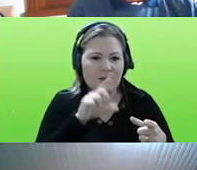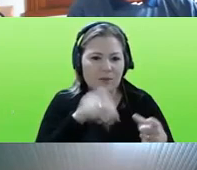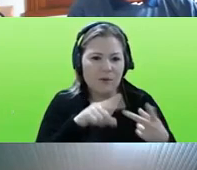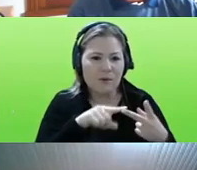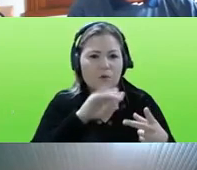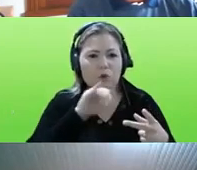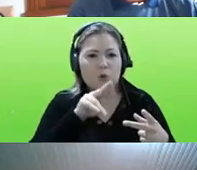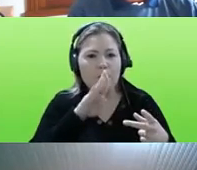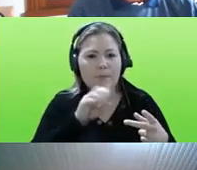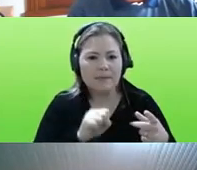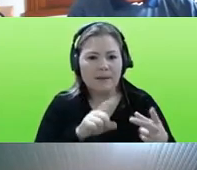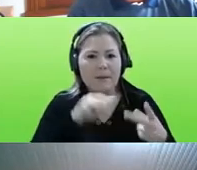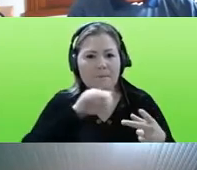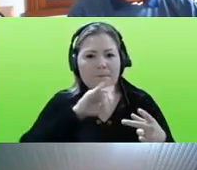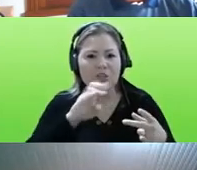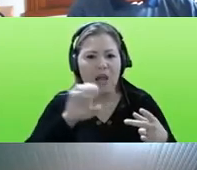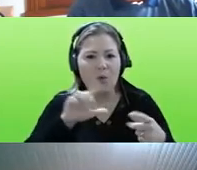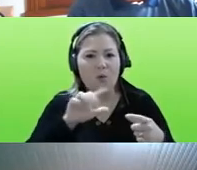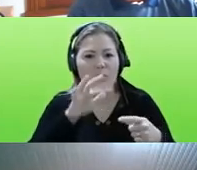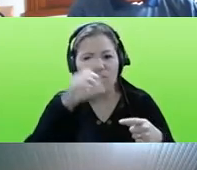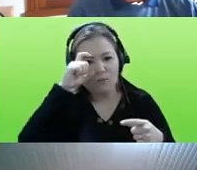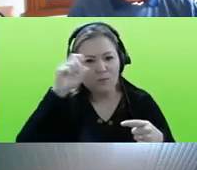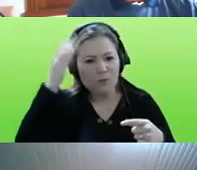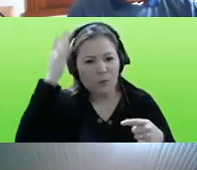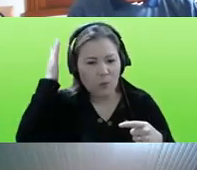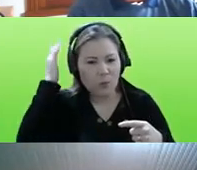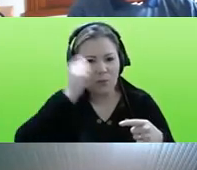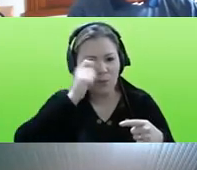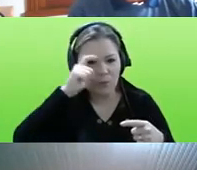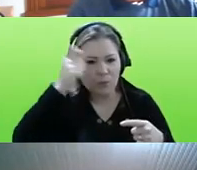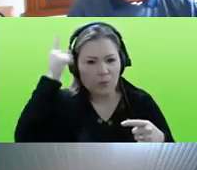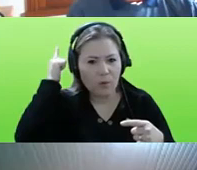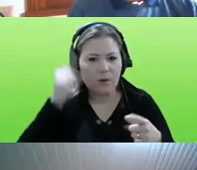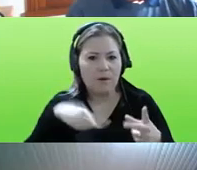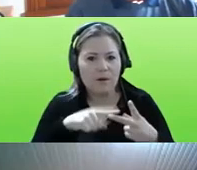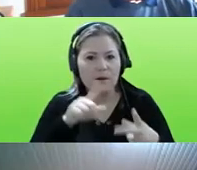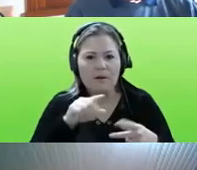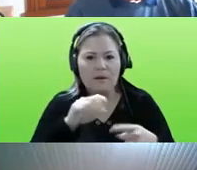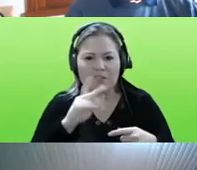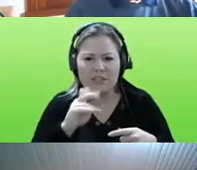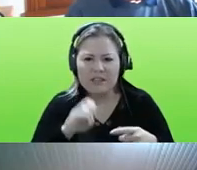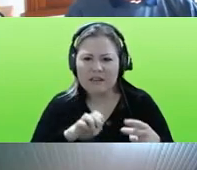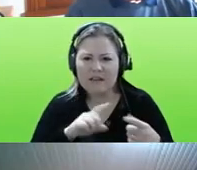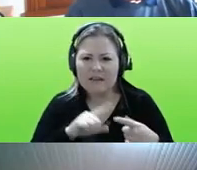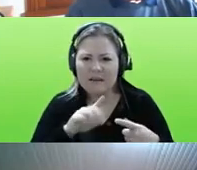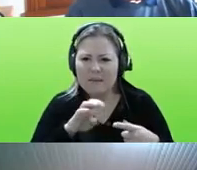Butler, Michel Foucault, Wendy Brown, Achille Mbembe,